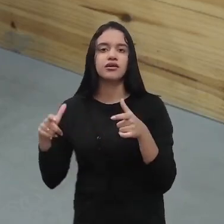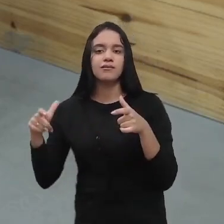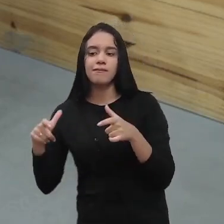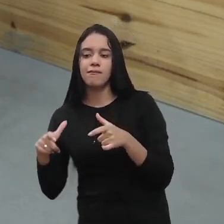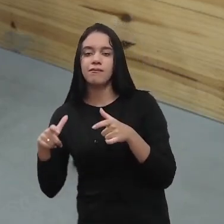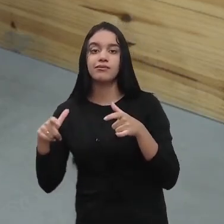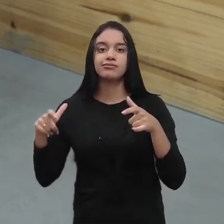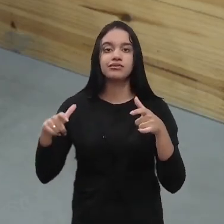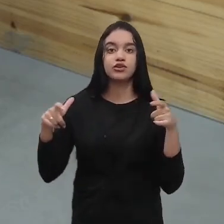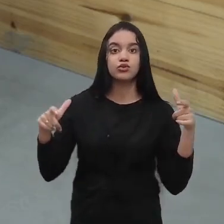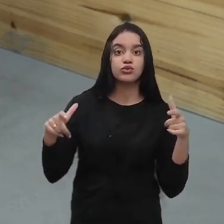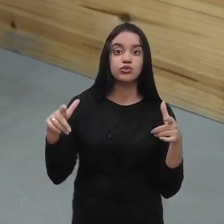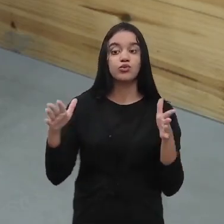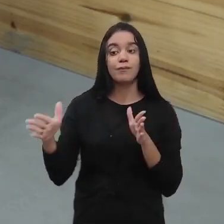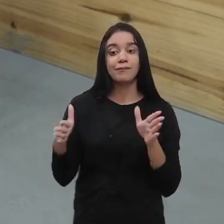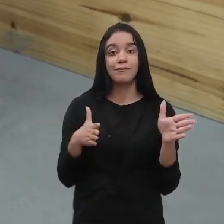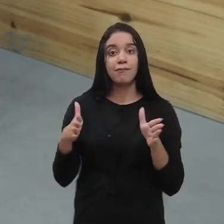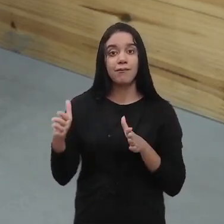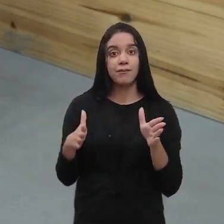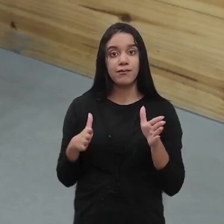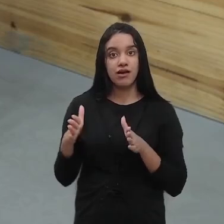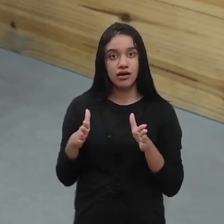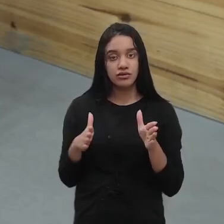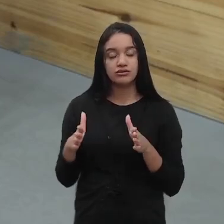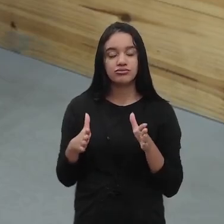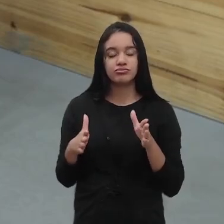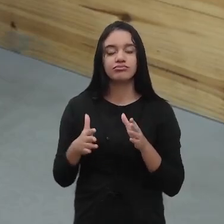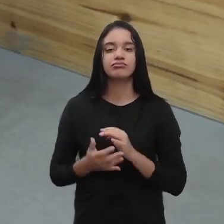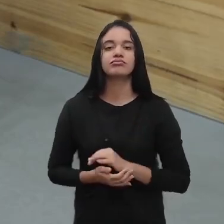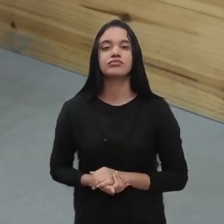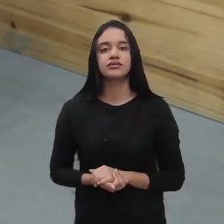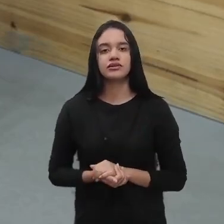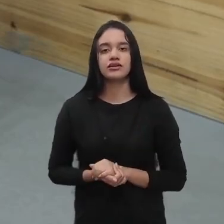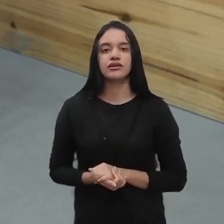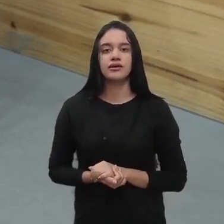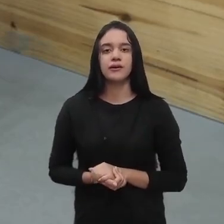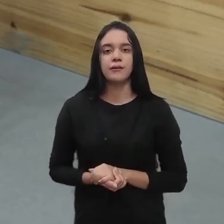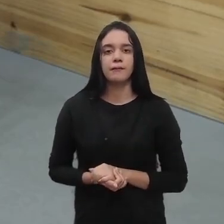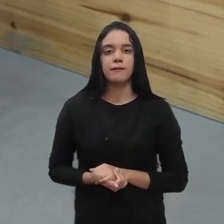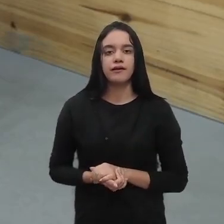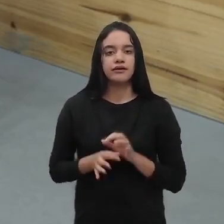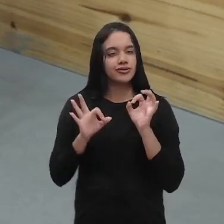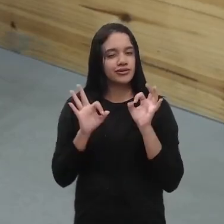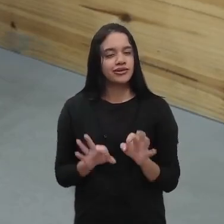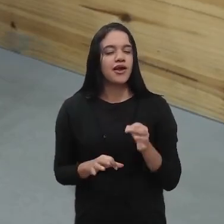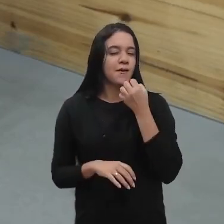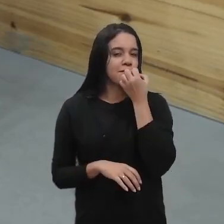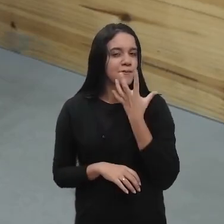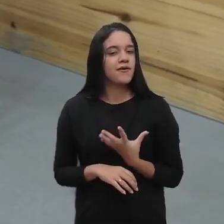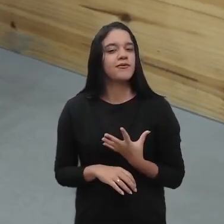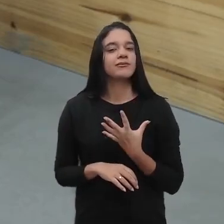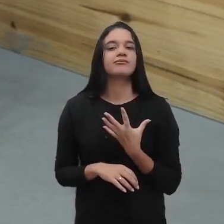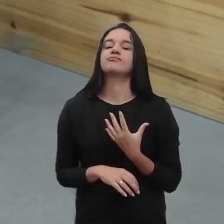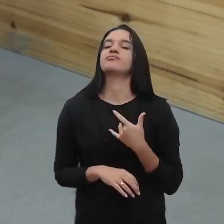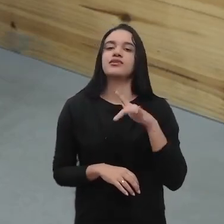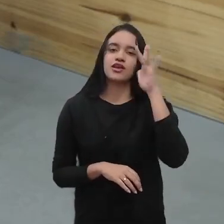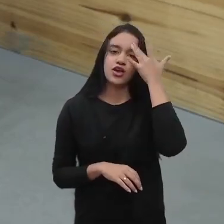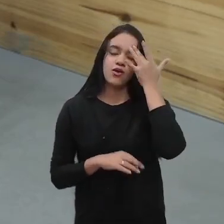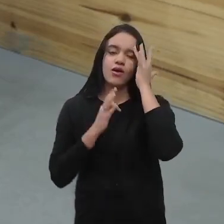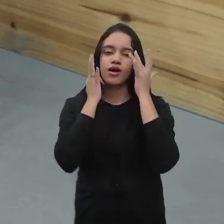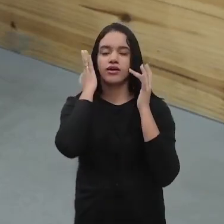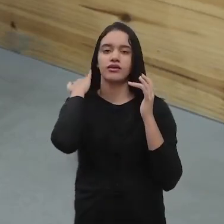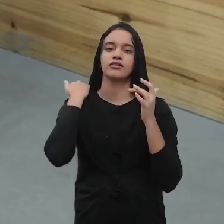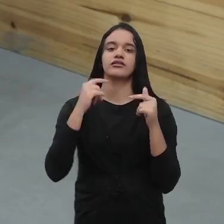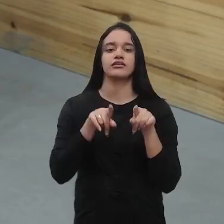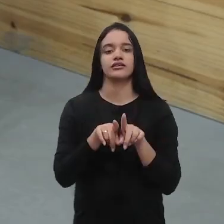pequeno prazo, a curto prazo, para que seja hábil, né? Dê certo. Muito bom, Cris. Eu acho que, inclusive,